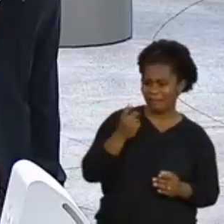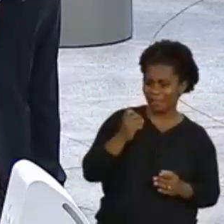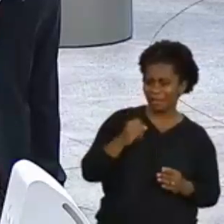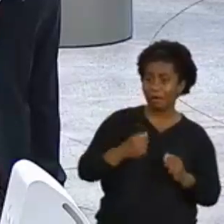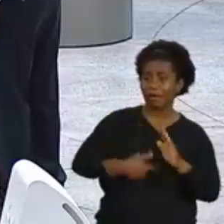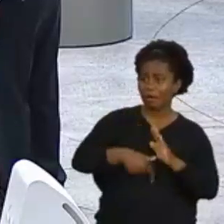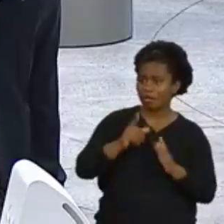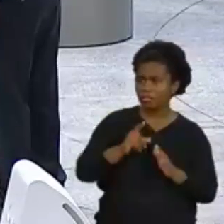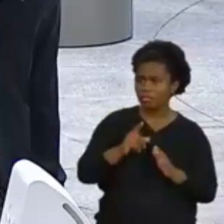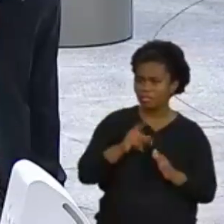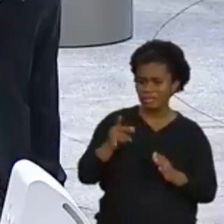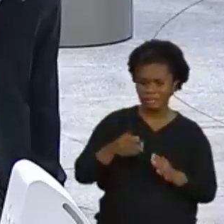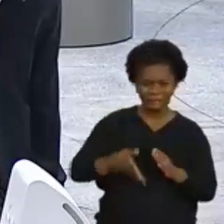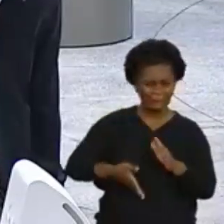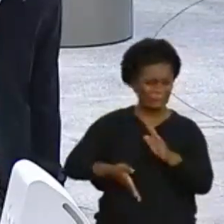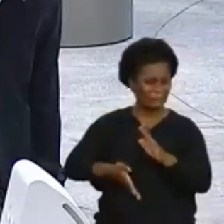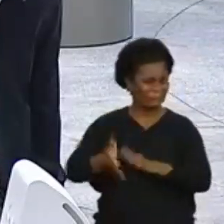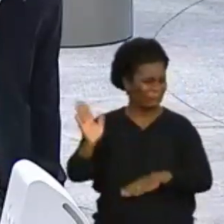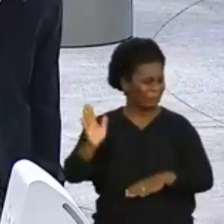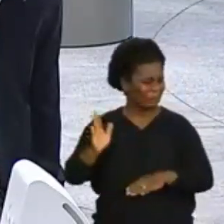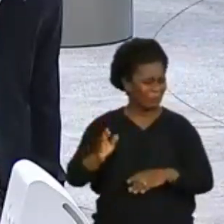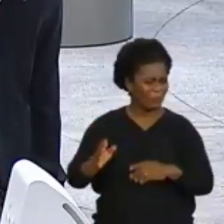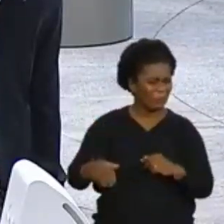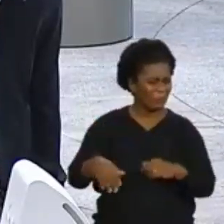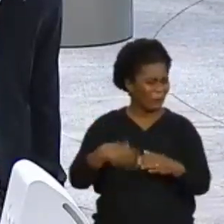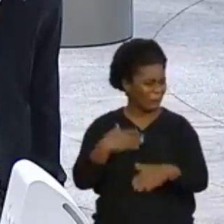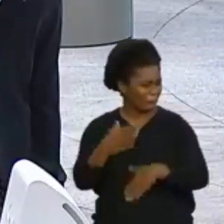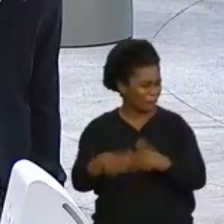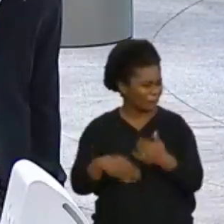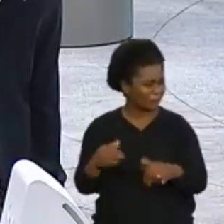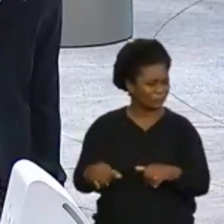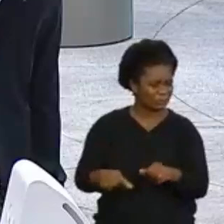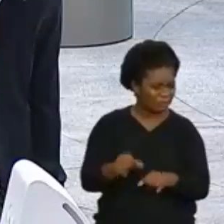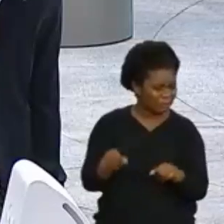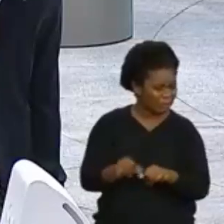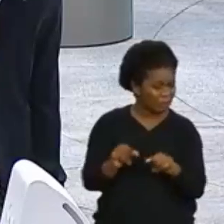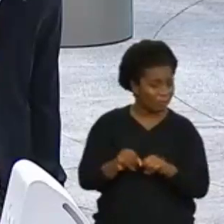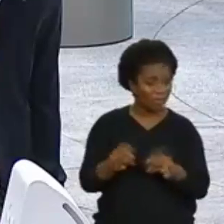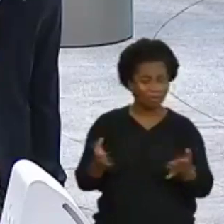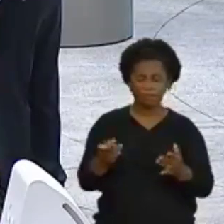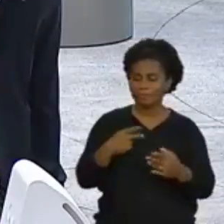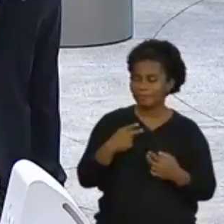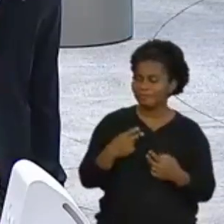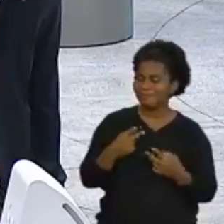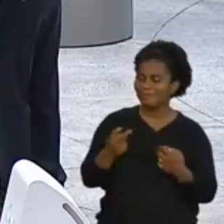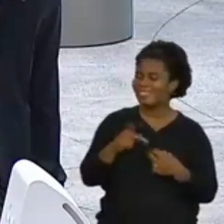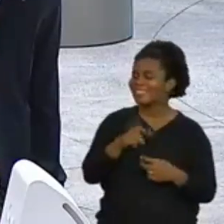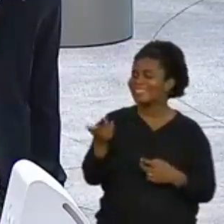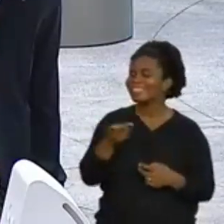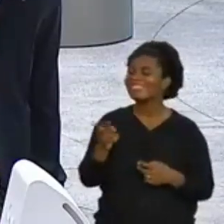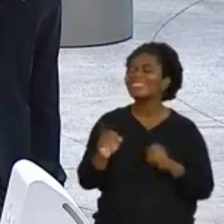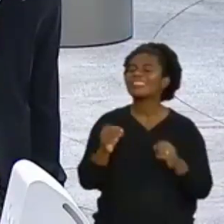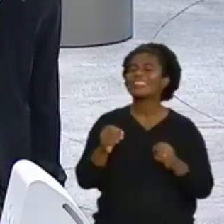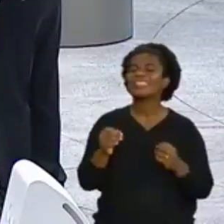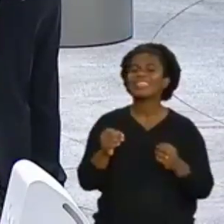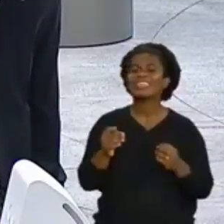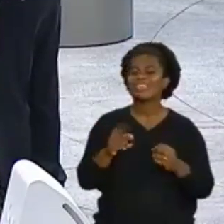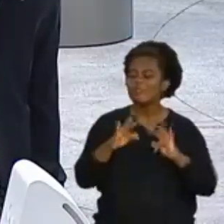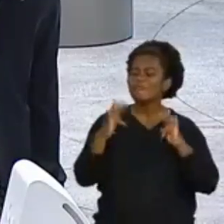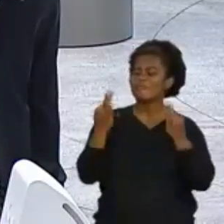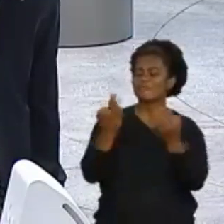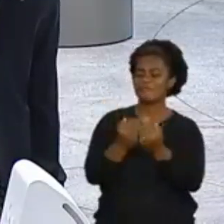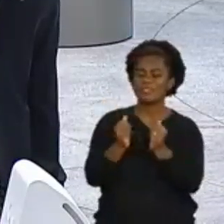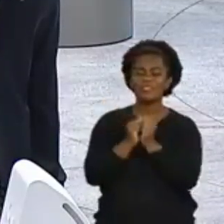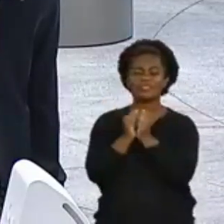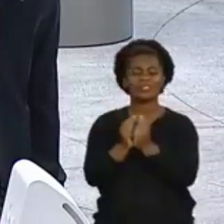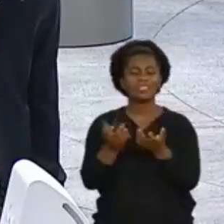estudar a Bíblia, falar da palavra de Deus. Hoje minha família, nosso prazer é ganhar almas. Hoje a gente faz a obra de Deus, hoje a